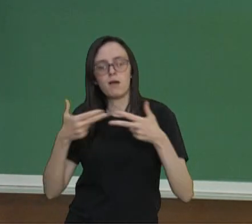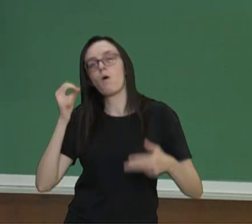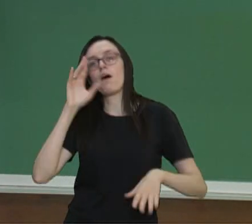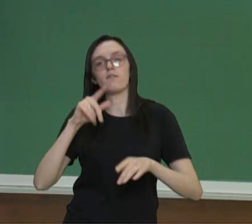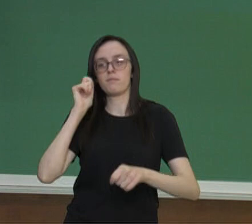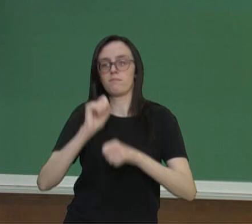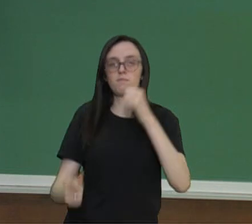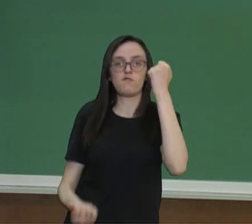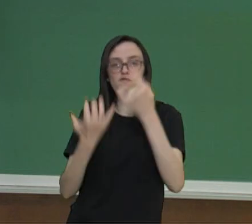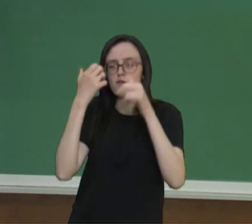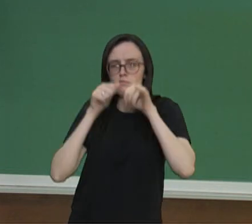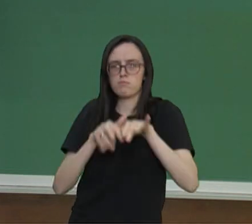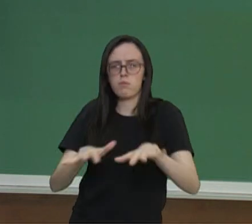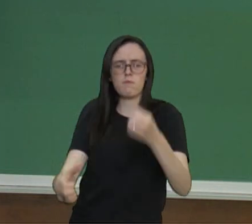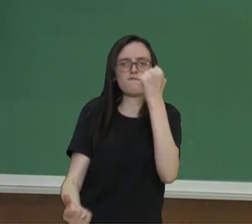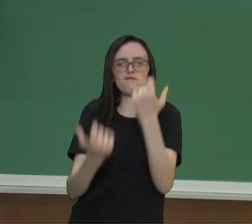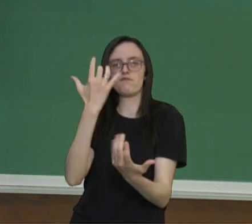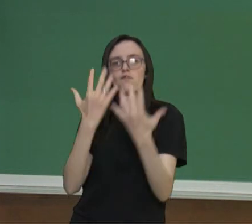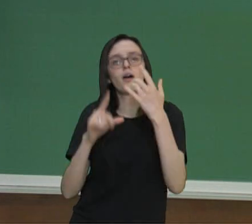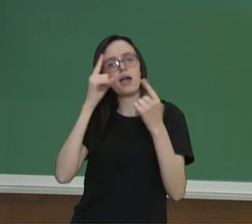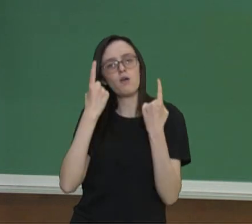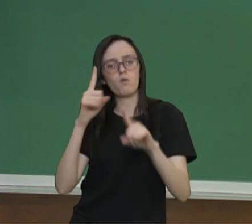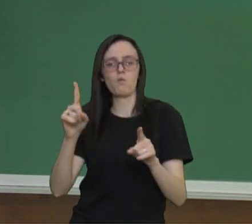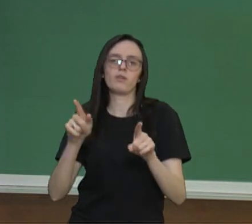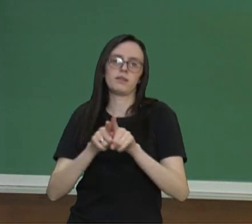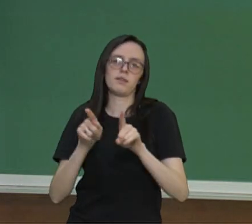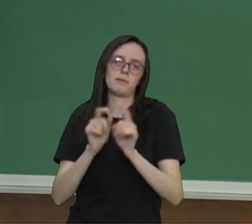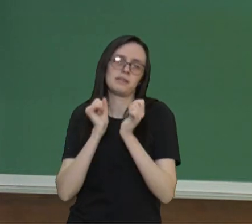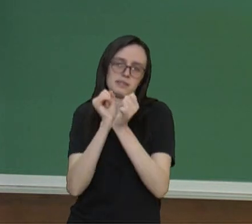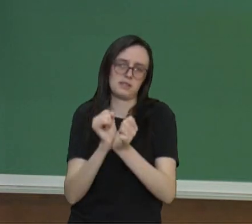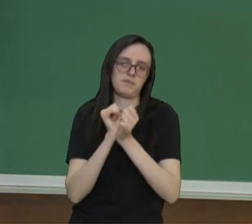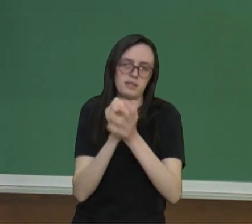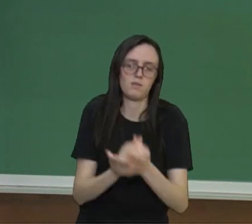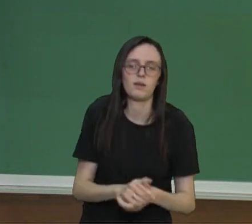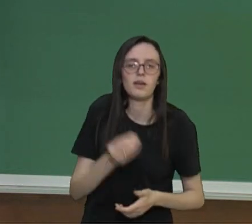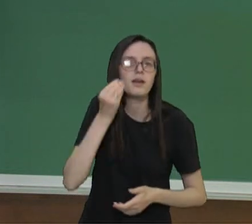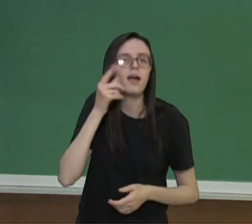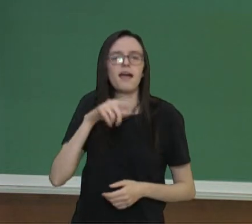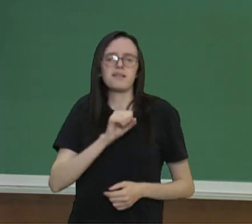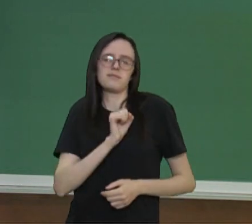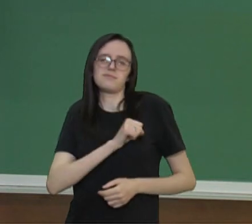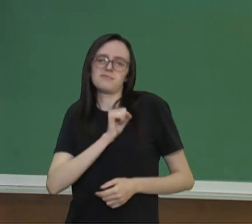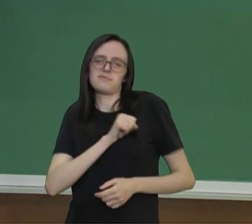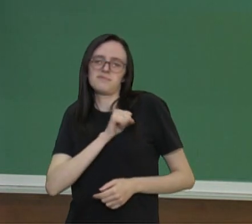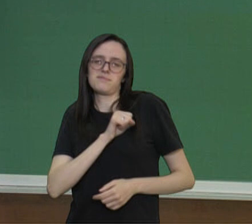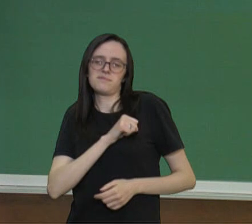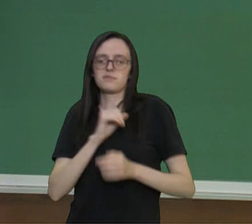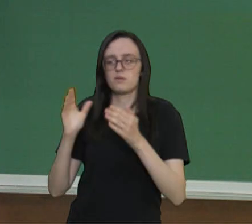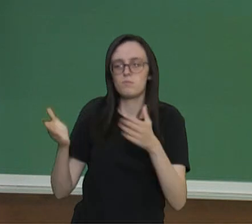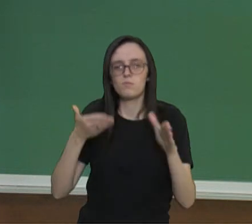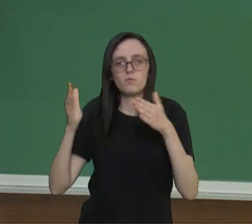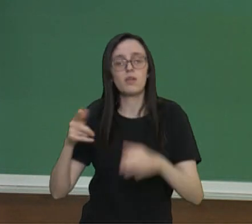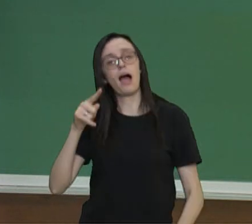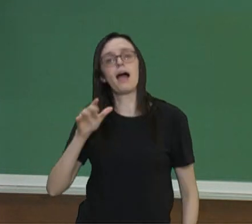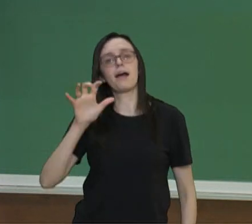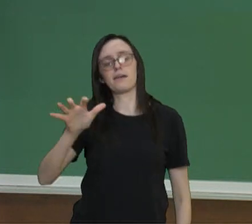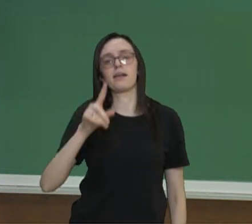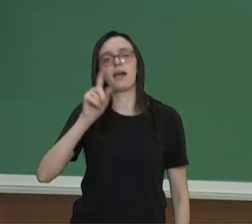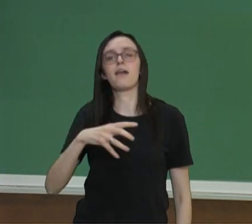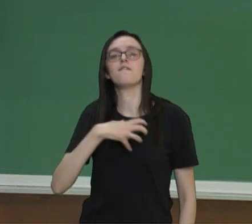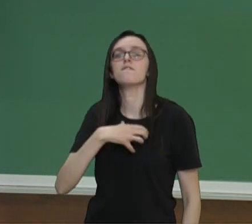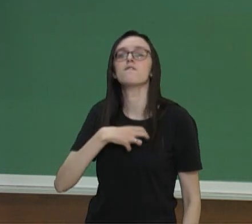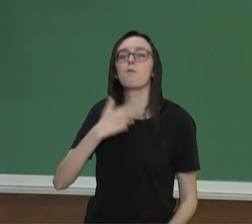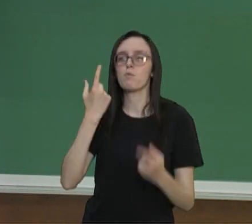incendiando a plantação. Mais uma forma de resistência. Então essa sabotagem à produção. Então são formas